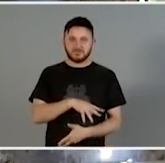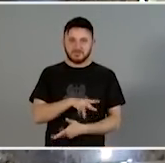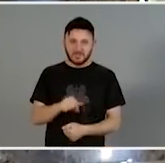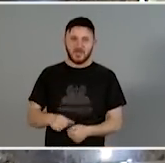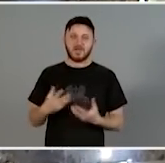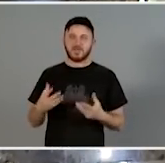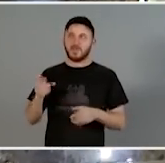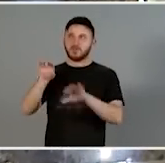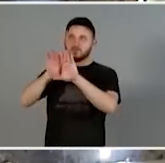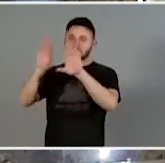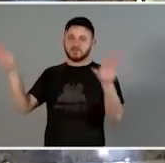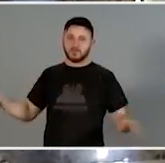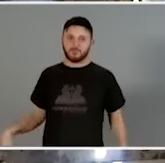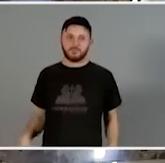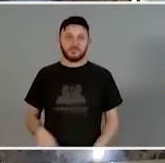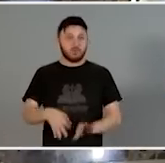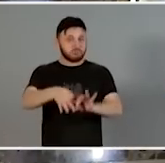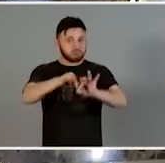rasga.